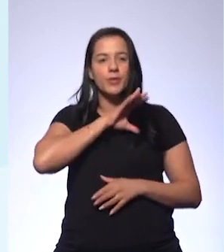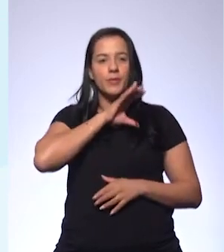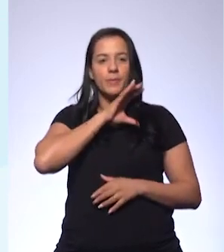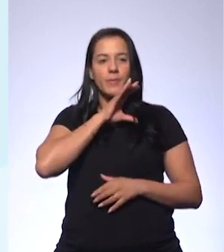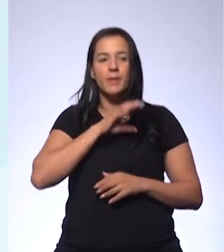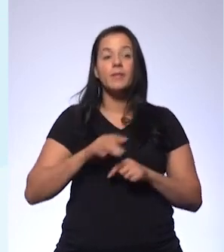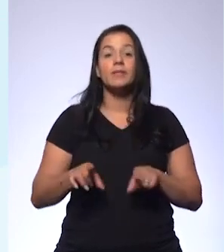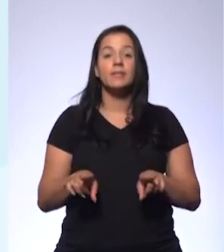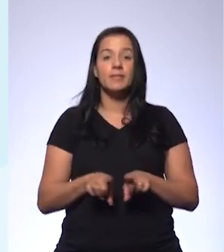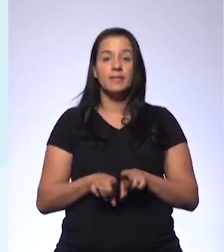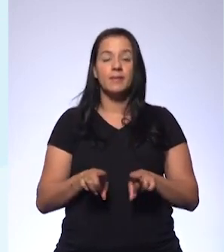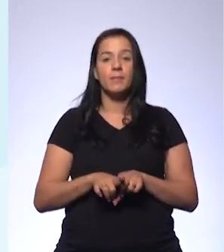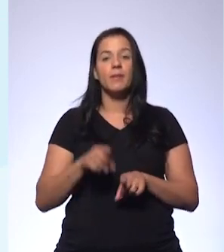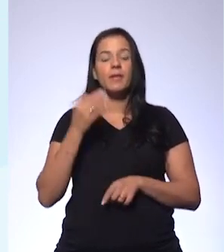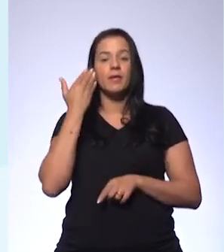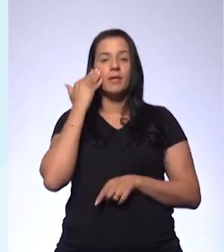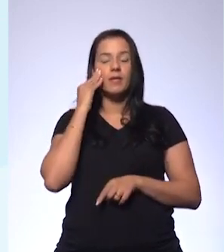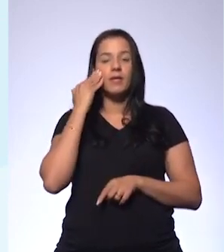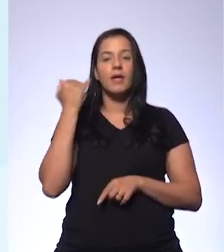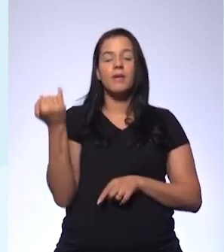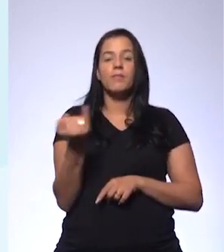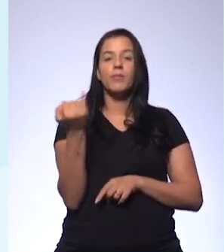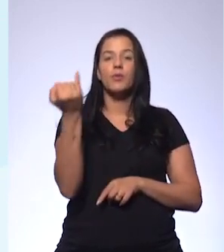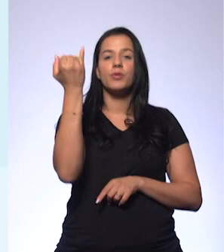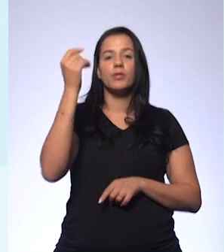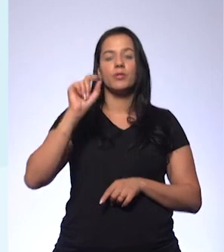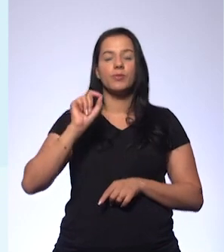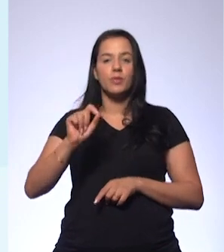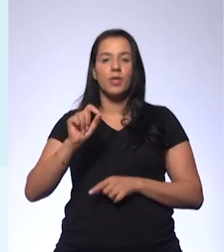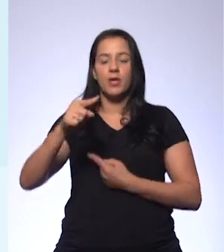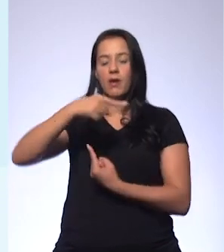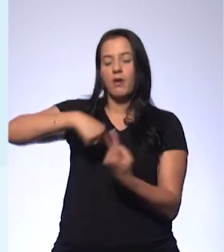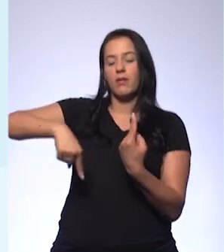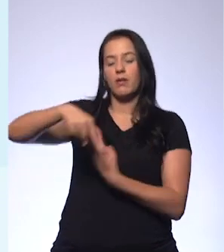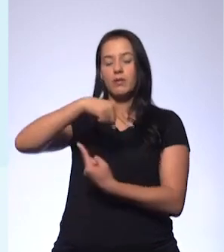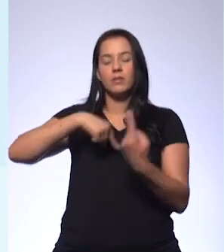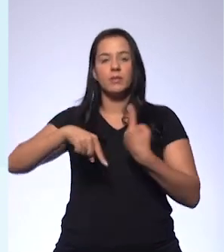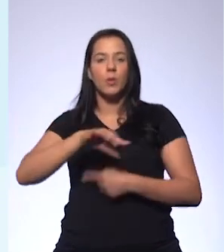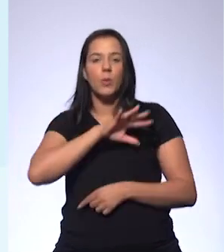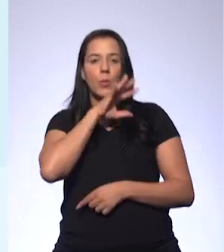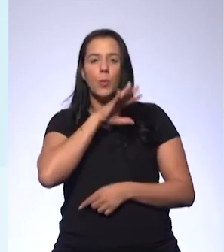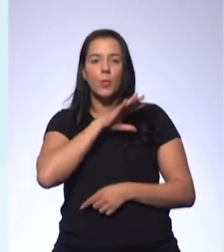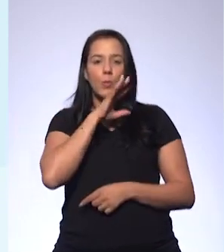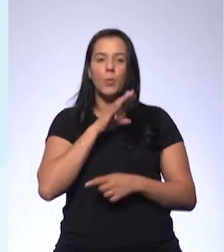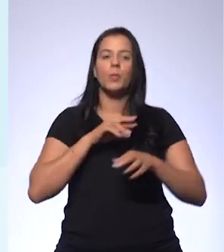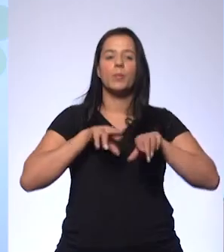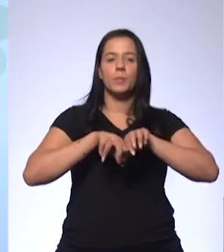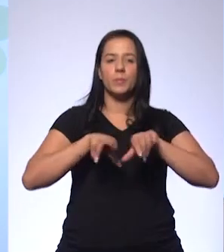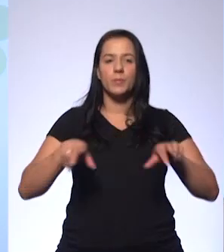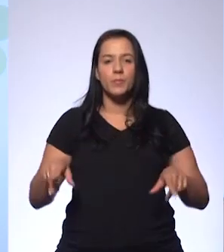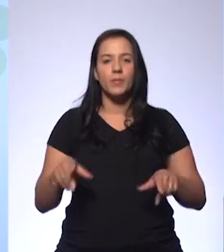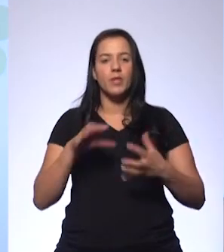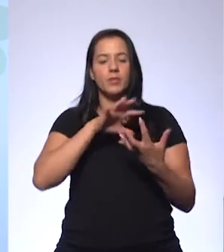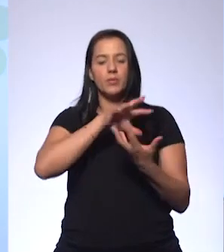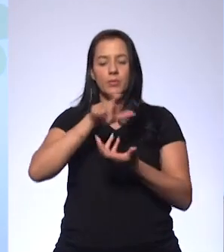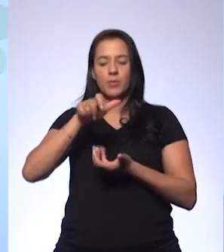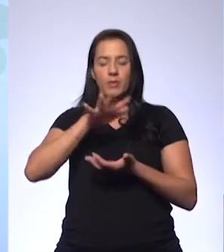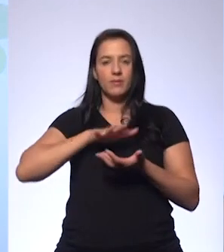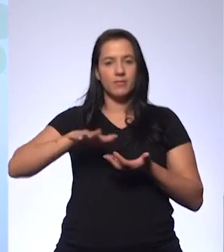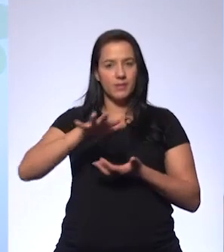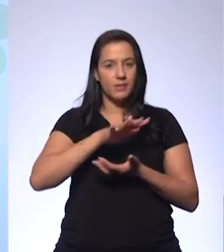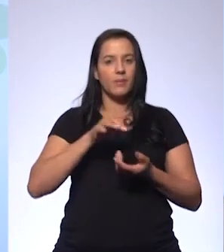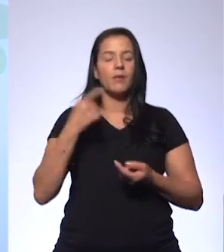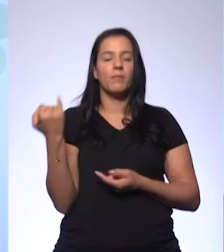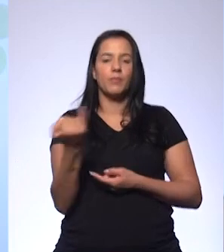dos ecossistemas e as relações entre os seres vivos e o meio. Né? Então, é importante